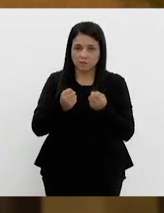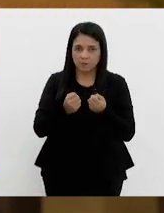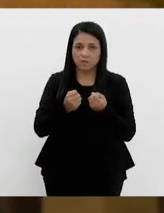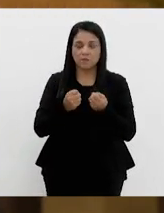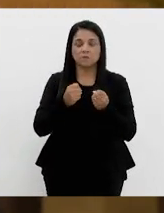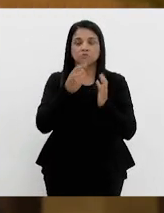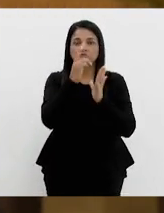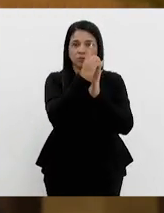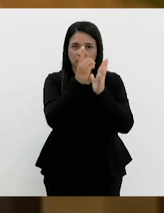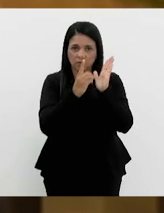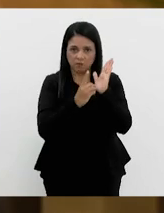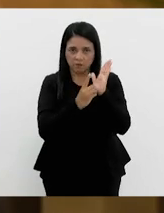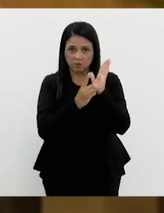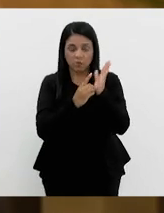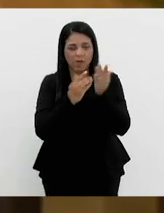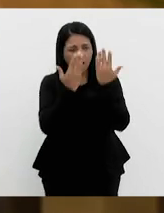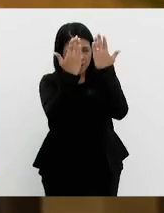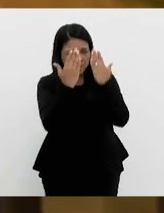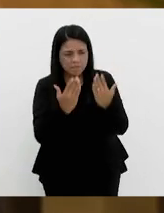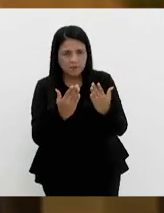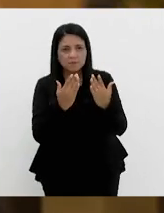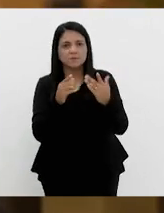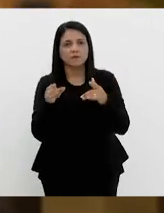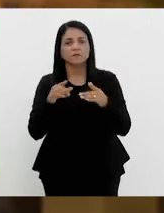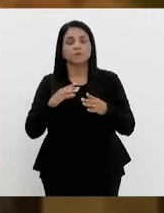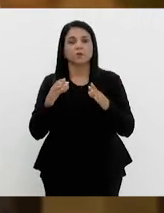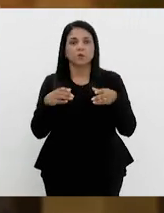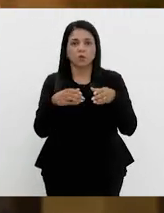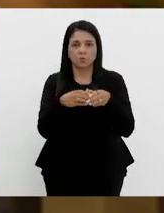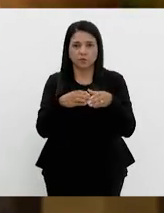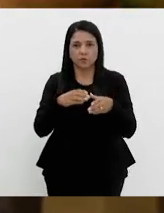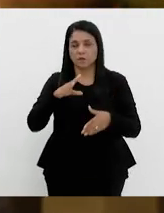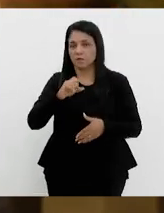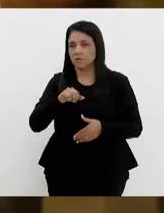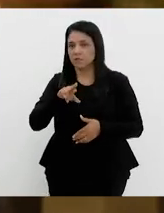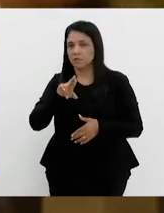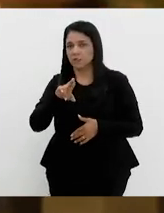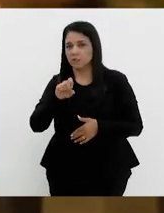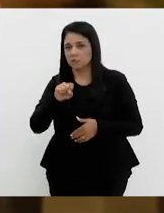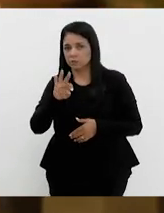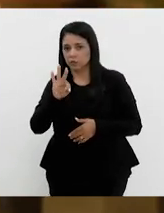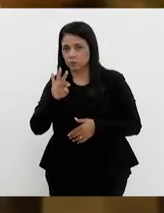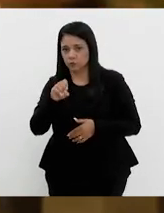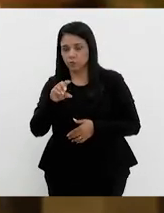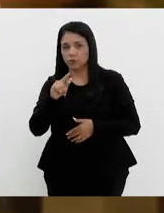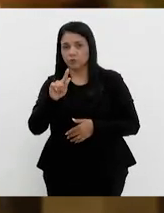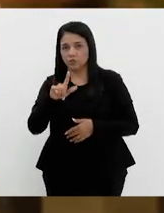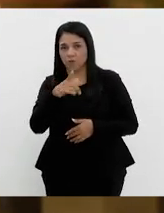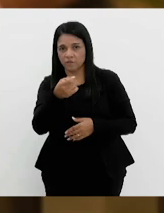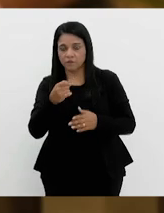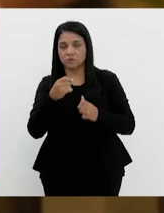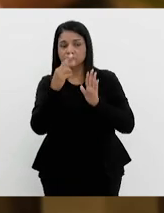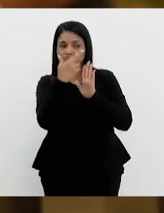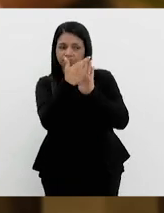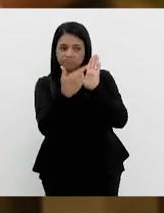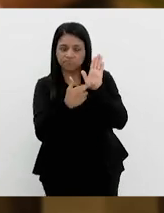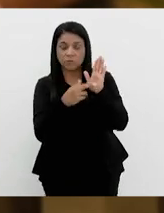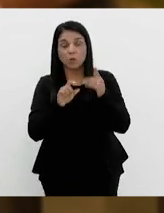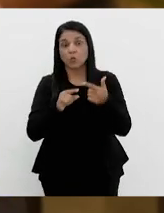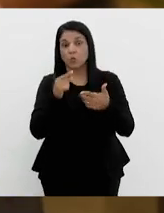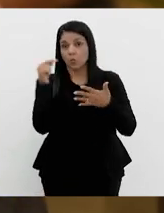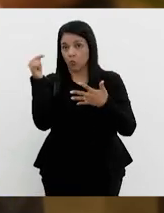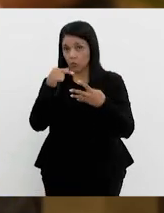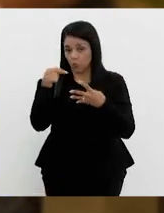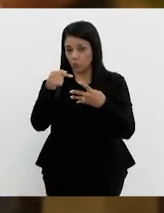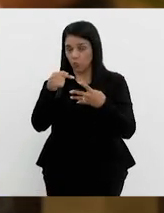decreto serão analisadas pelo comit G20 que deverá avaliá-las segundo os seguintes critérios número um